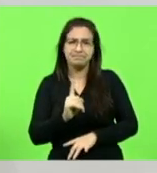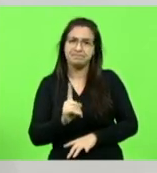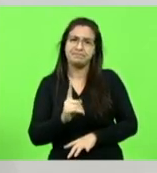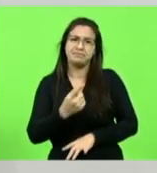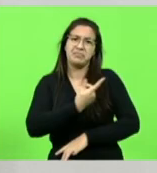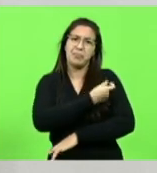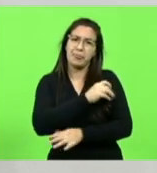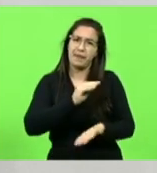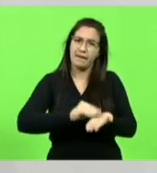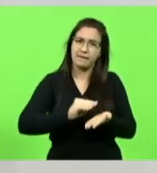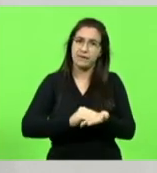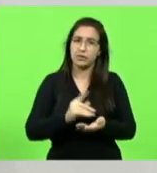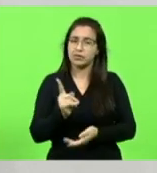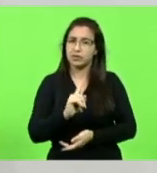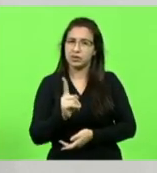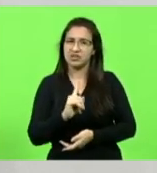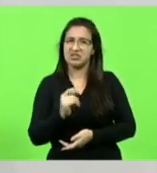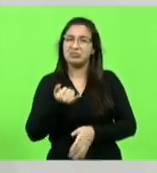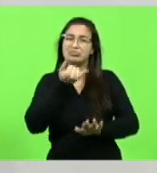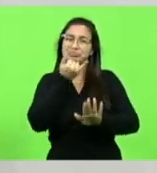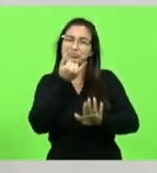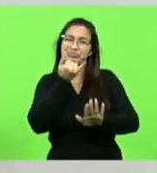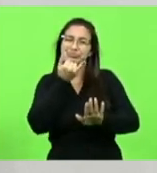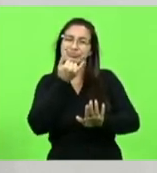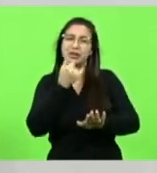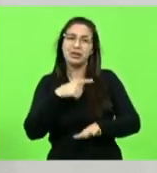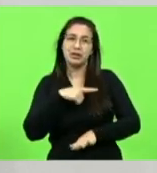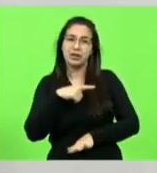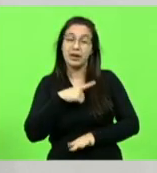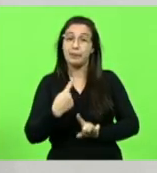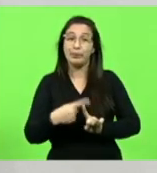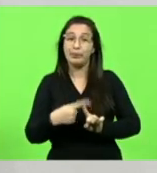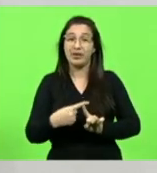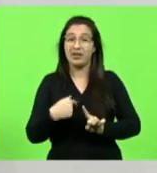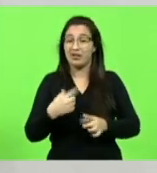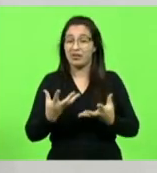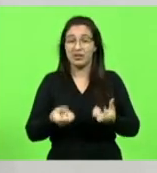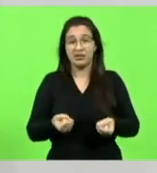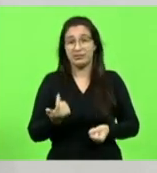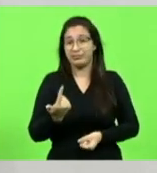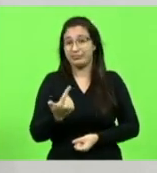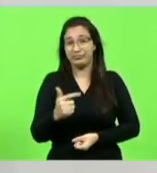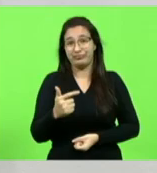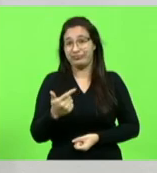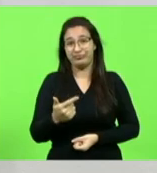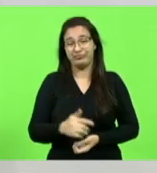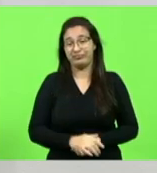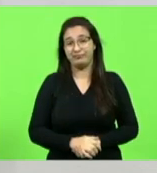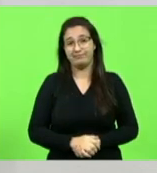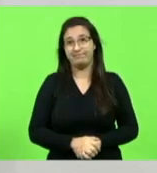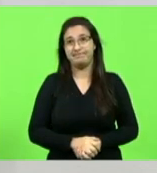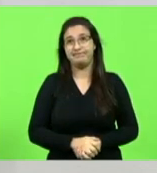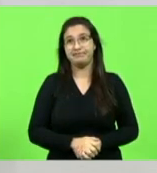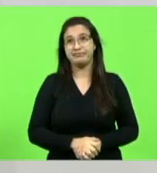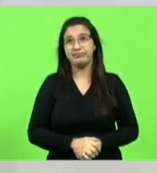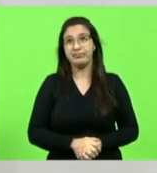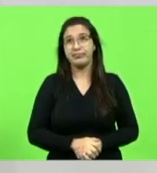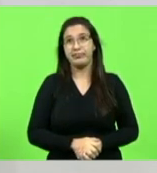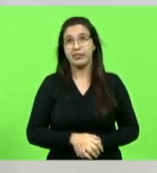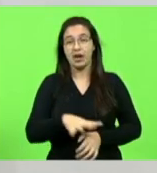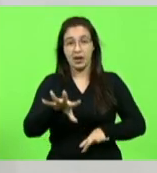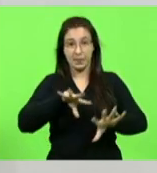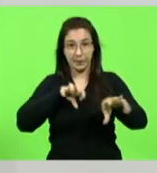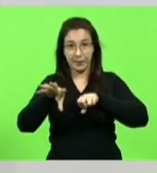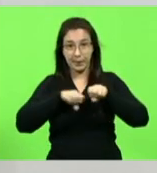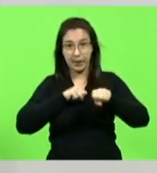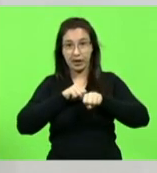não me venham com essa desculpinha nenhuma, outras, não, porque isso não cola. o contágio, a taxa de contágio, e isso tem que ficar claro